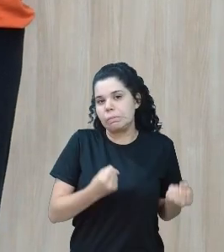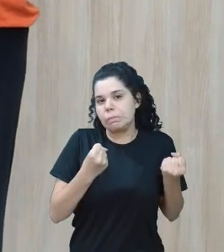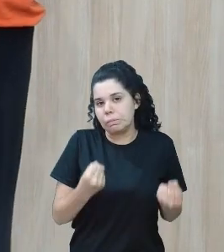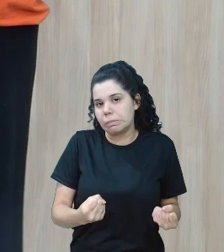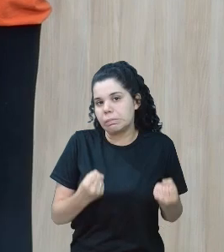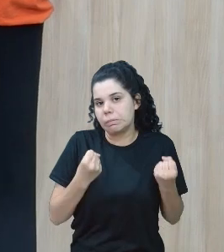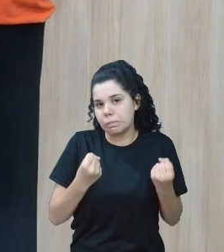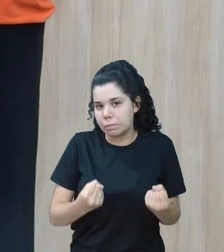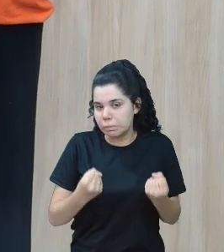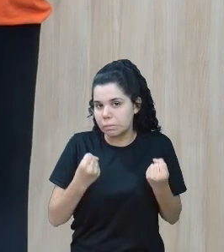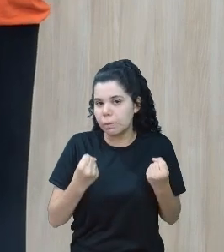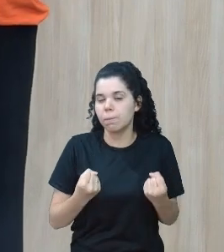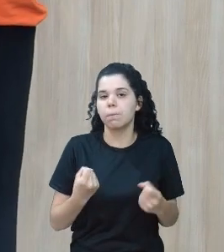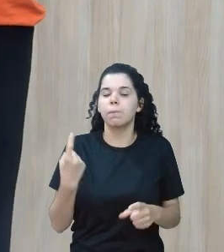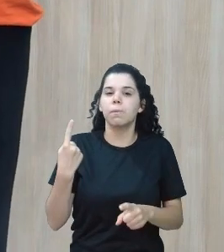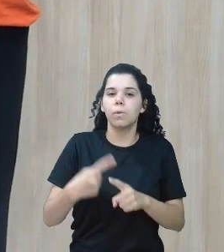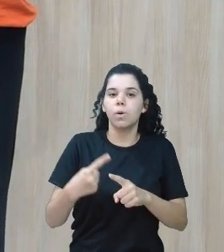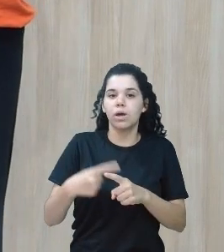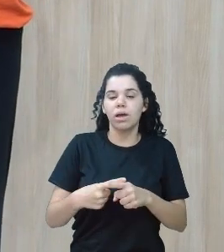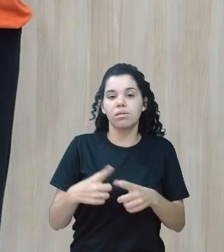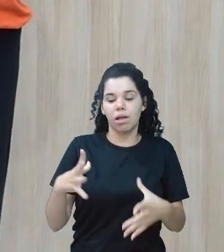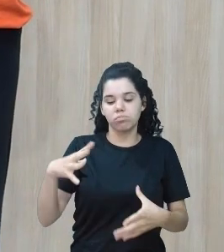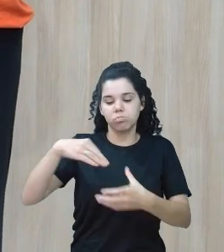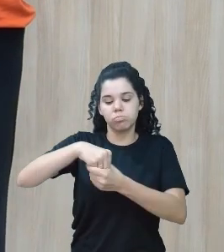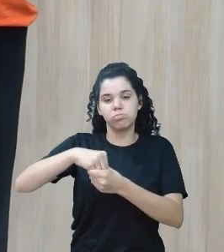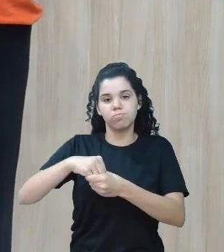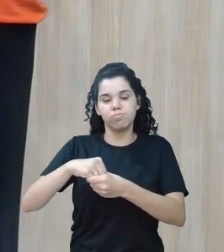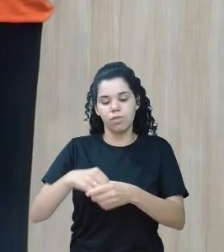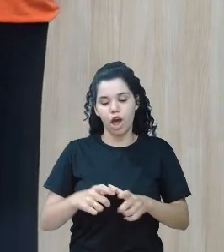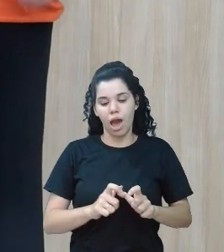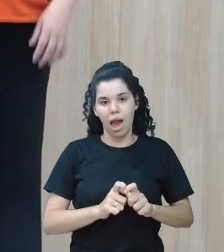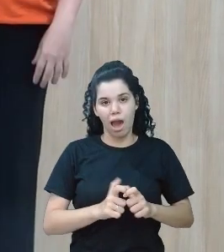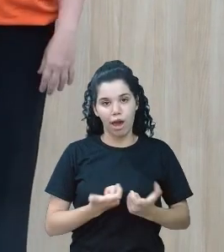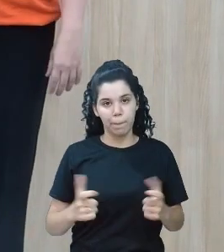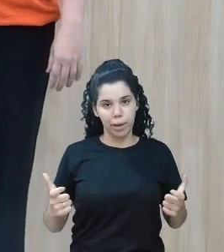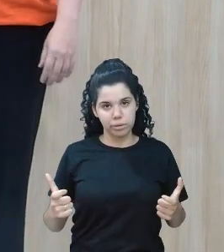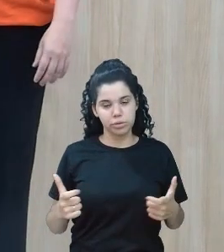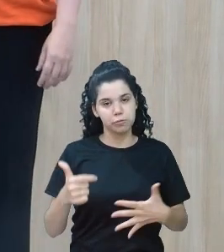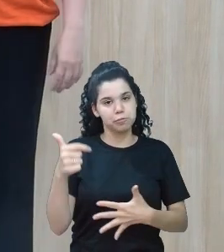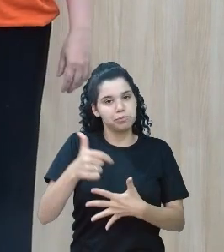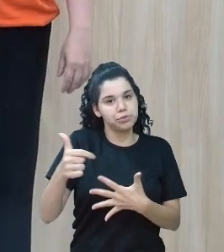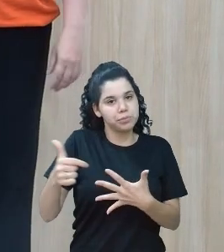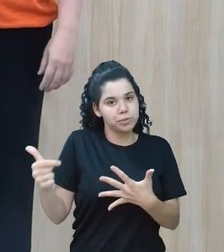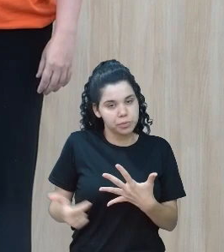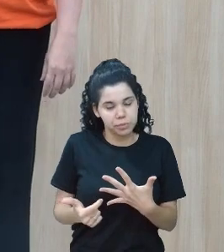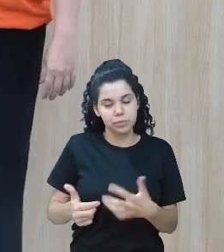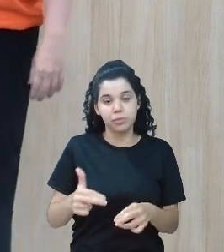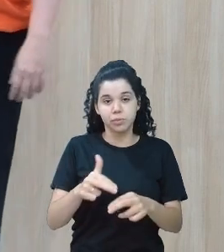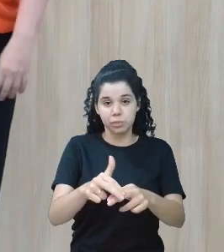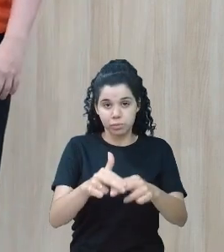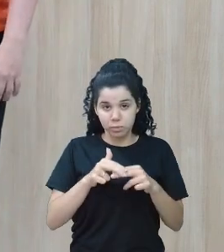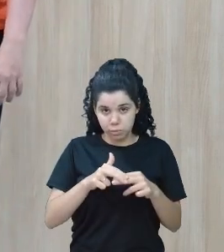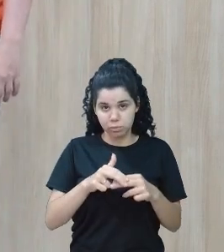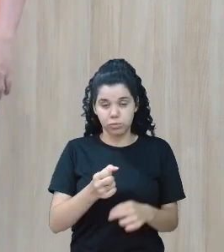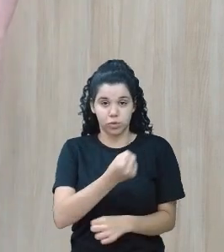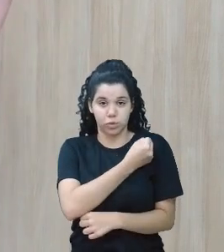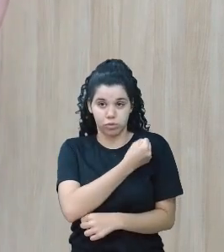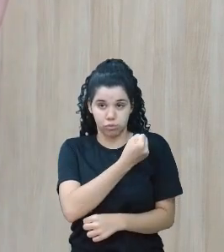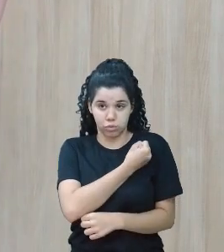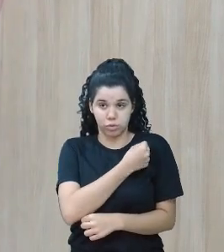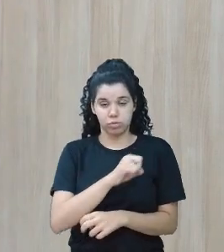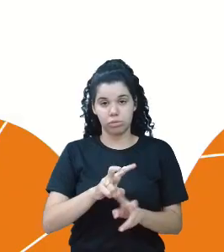vai mexer com a questão das classes gramaticais. Então, para esse descritor, que ele diz